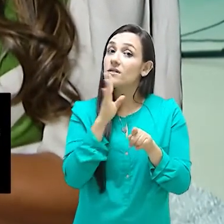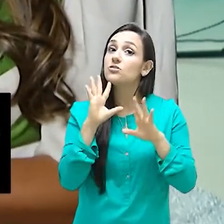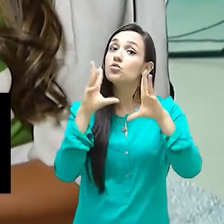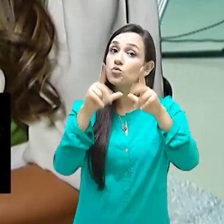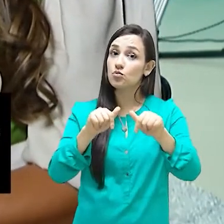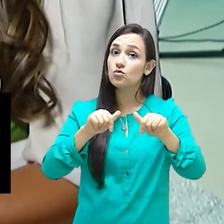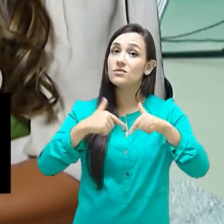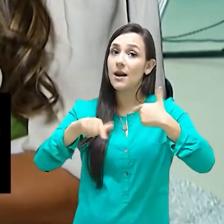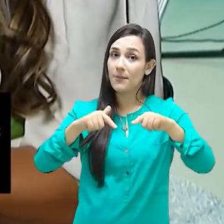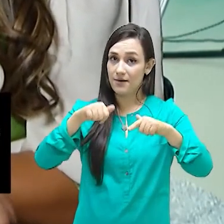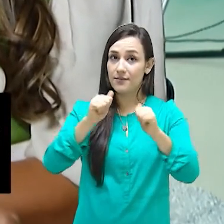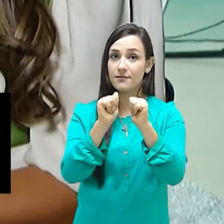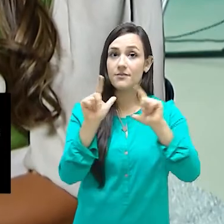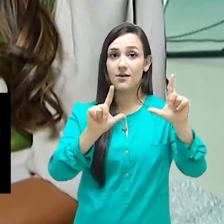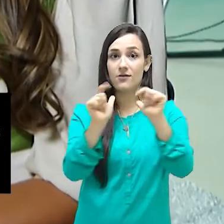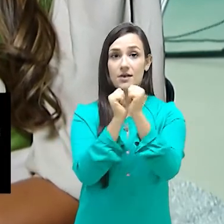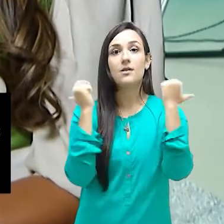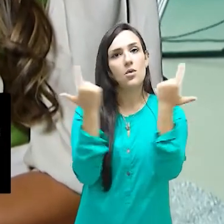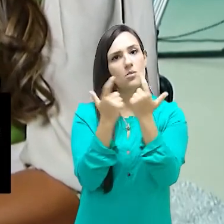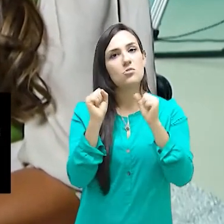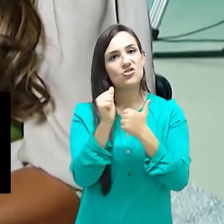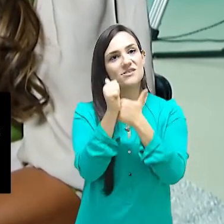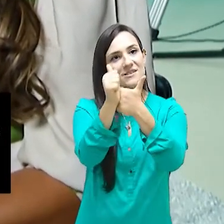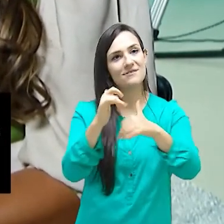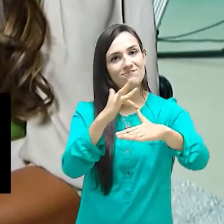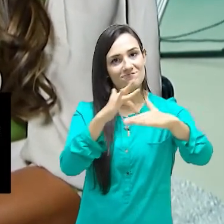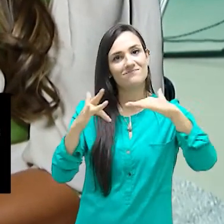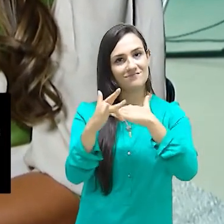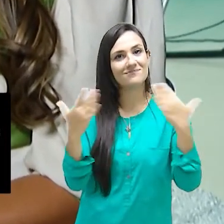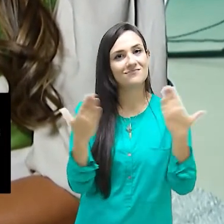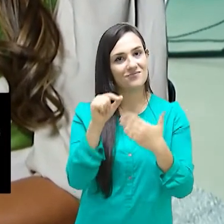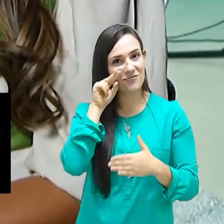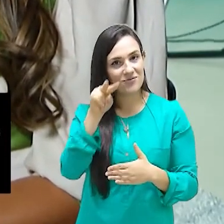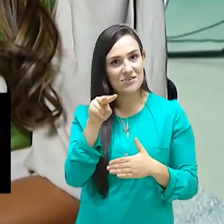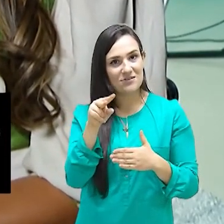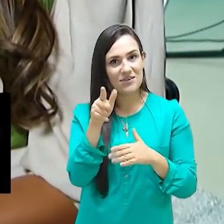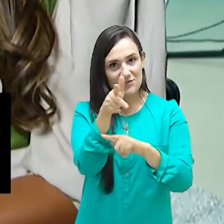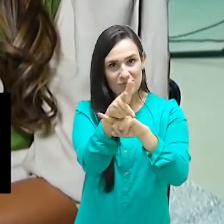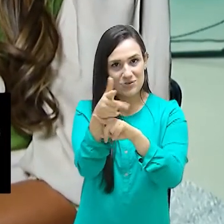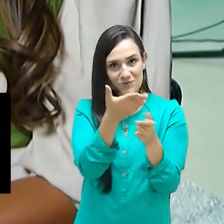continuar acompanhando toda a programação da TV Assembleia, basta